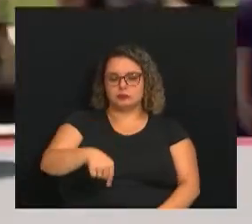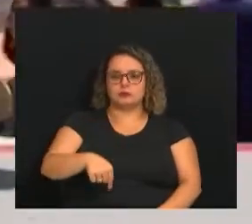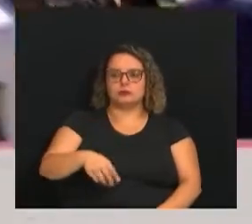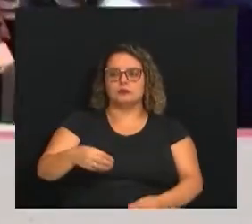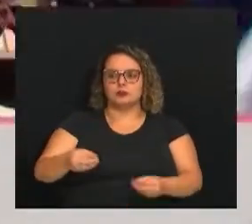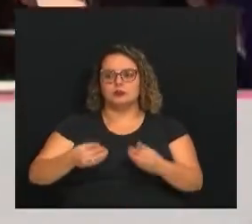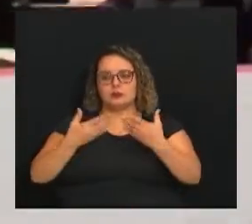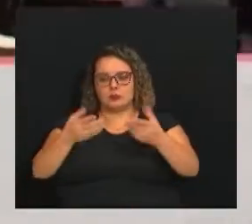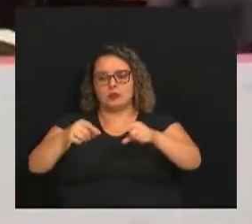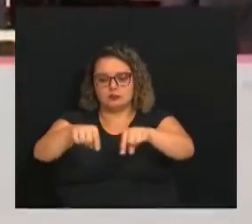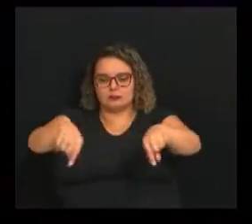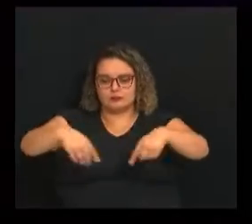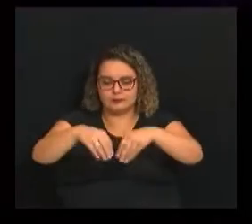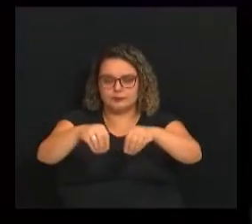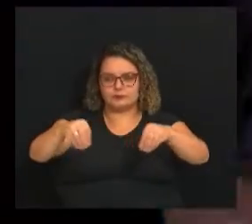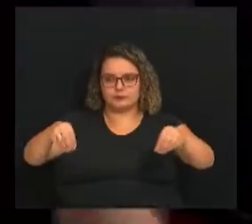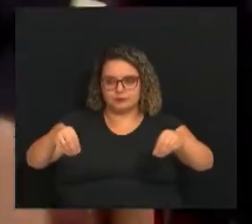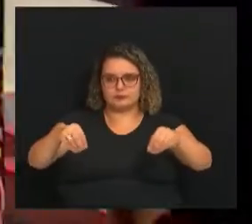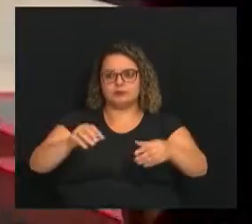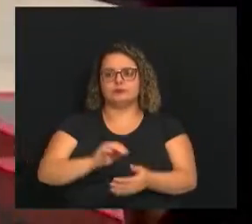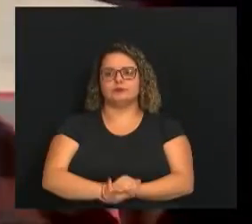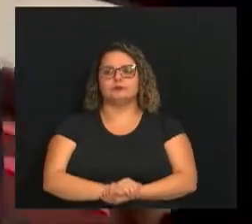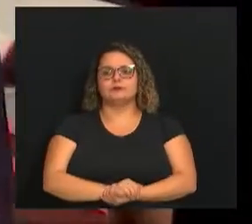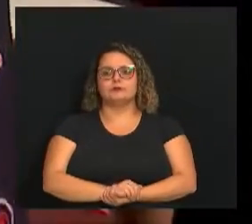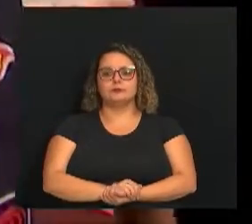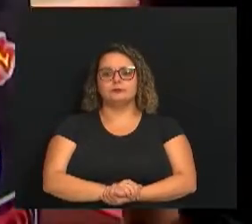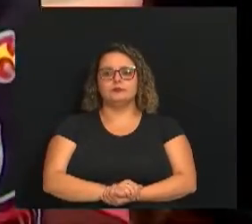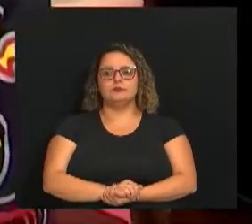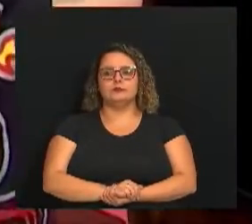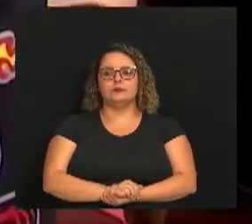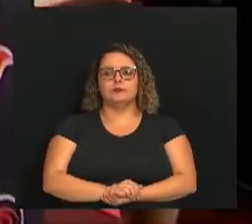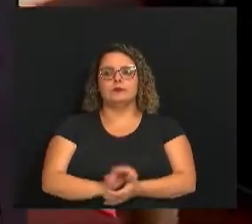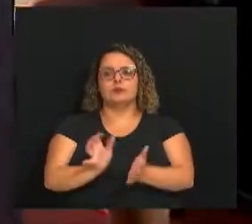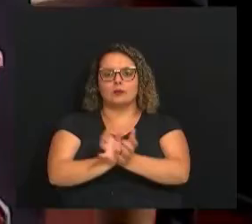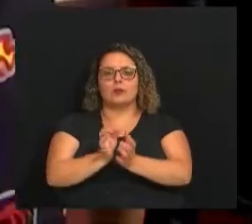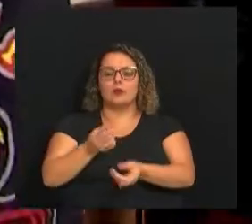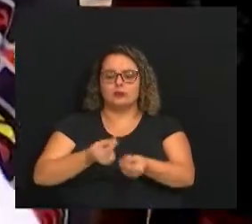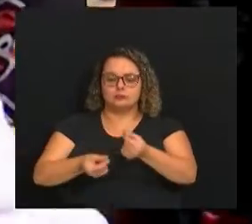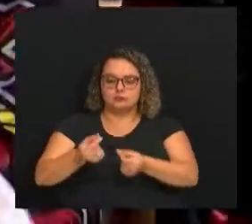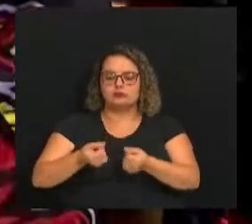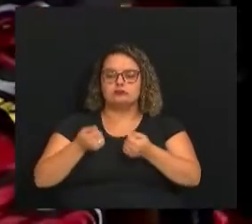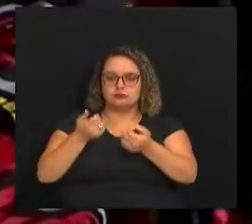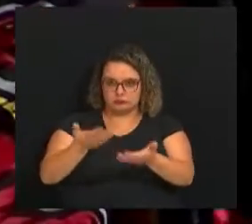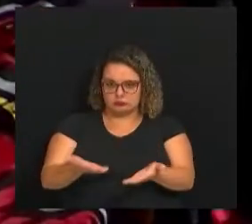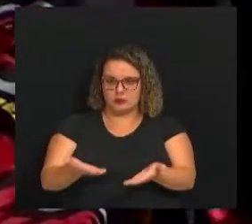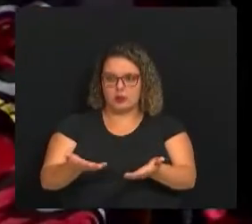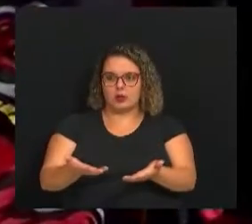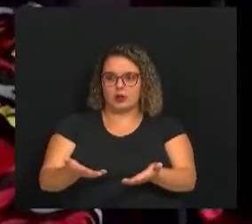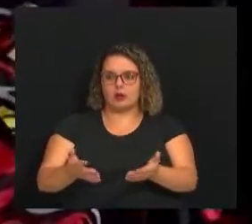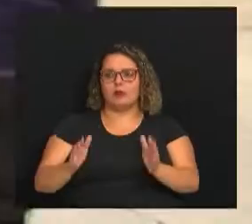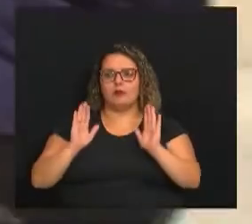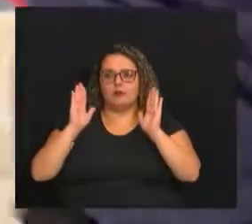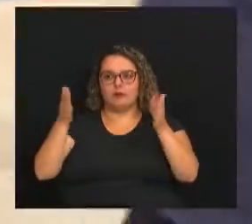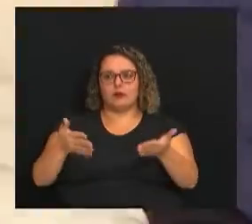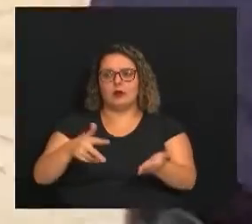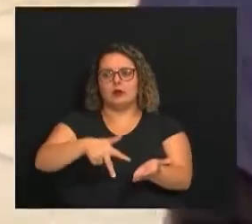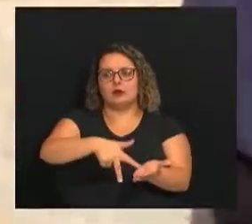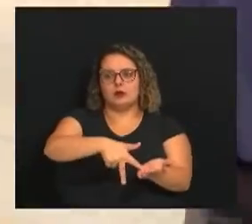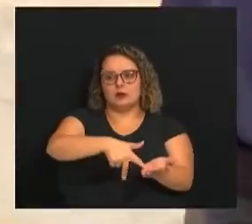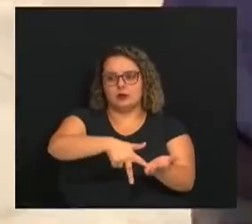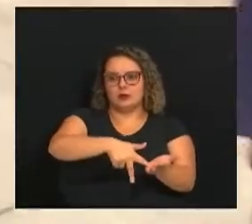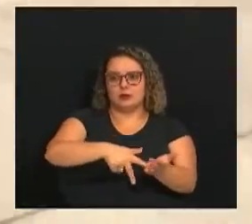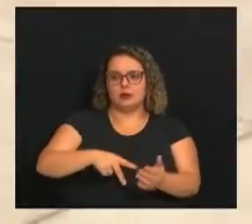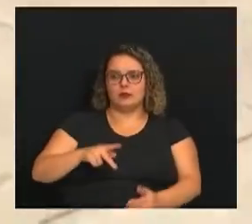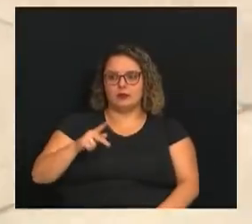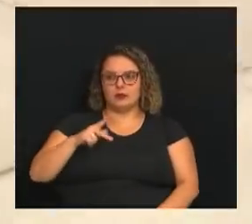terreno, a confederação vai entrar com recurso e Campinas será a sede nacional do skate do Brasil. O vereador